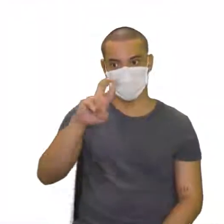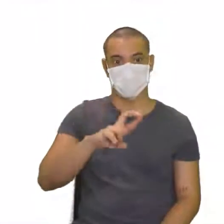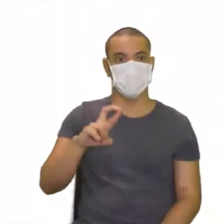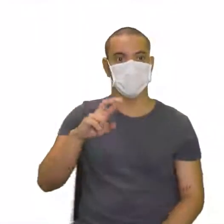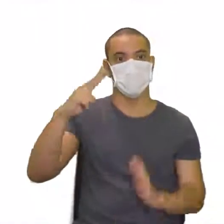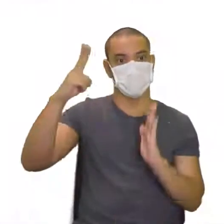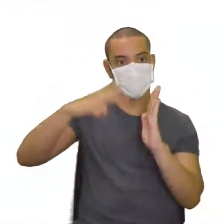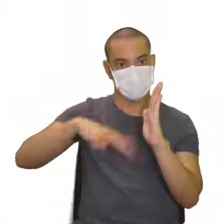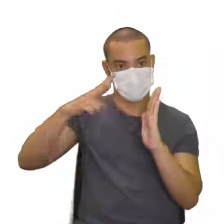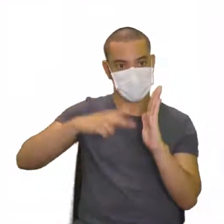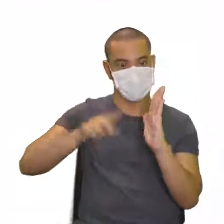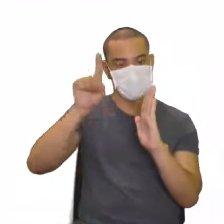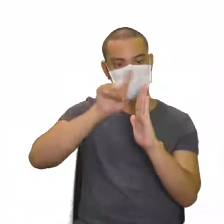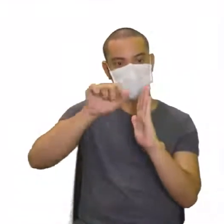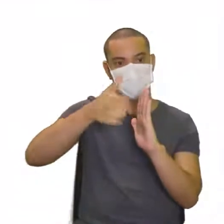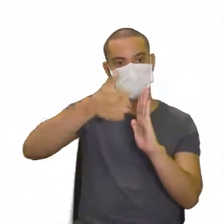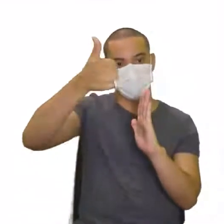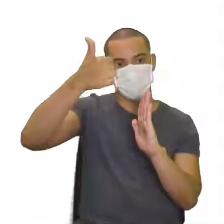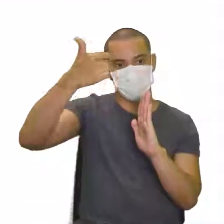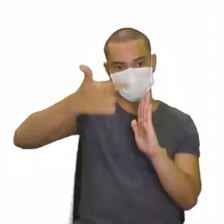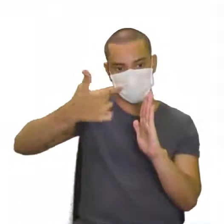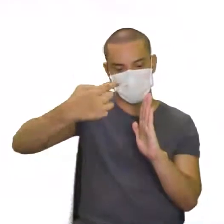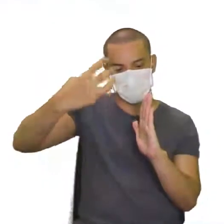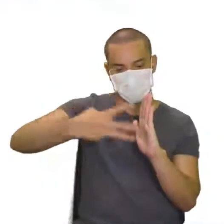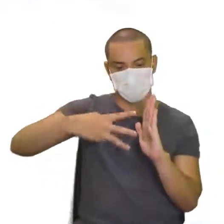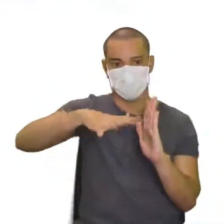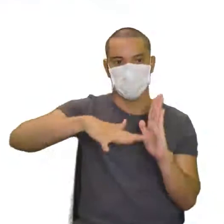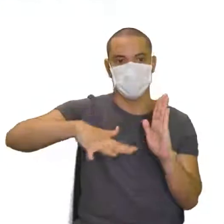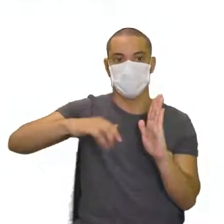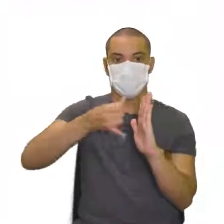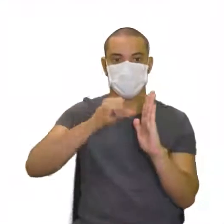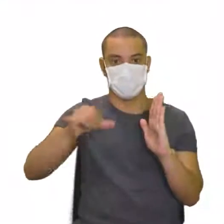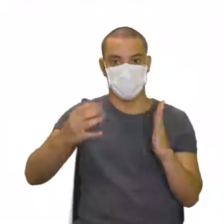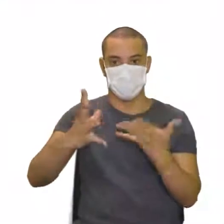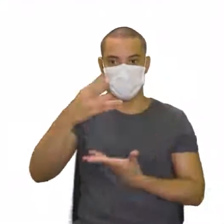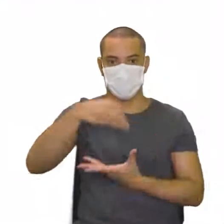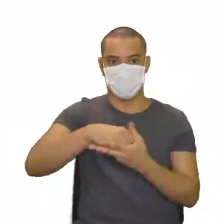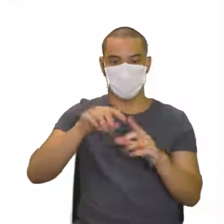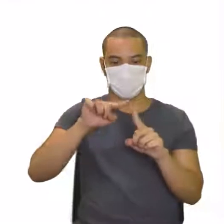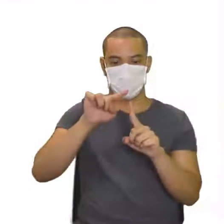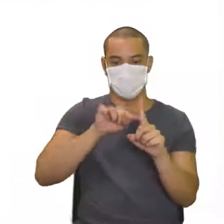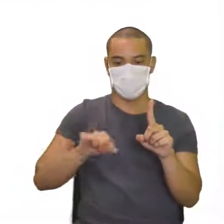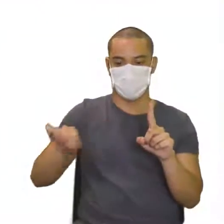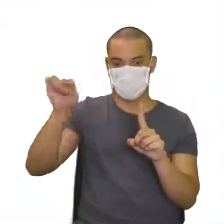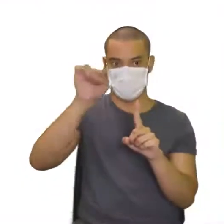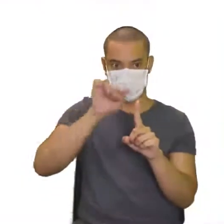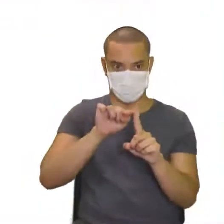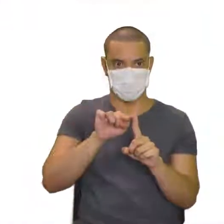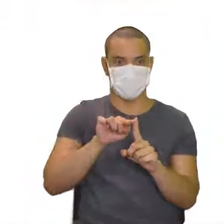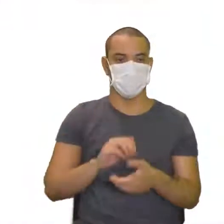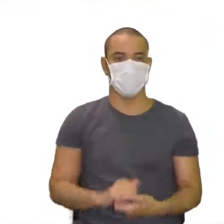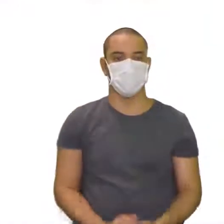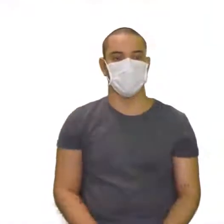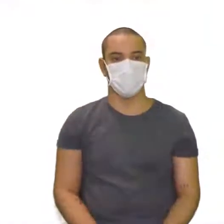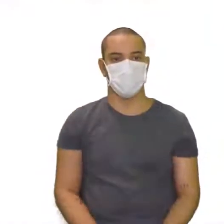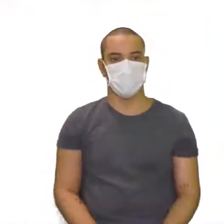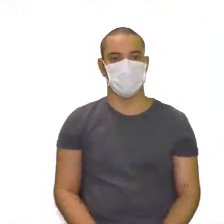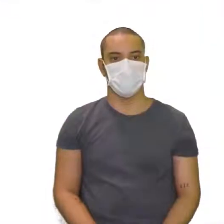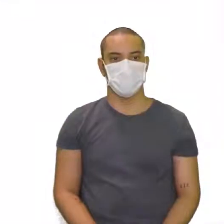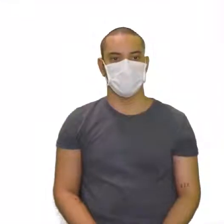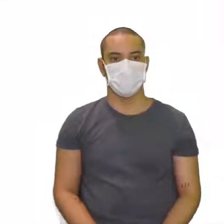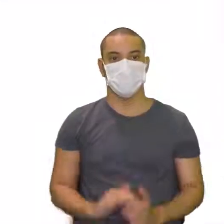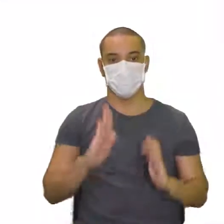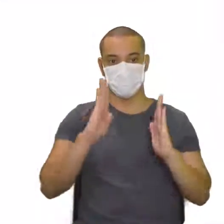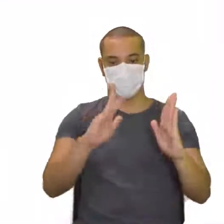as afirmações a respeito do campo magnético gerado por uma espira circular, ok? Então tá aqui. O módulo do